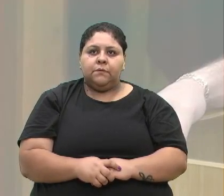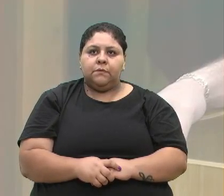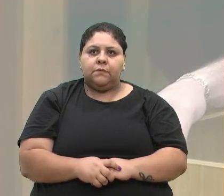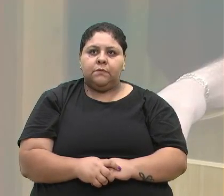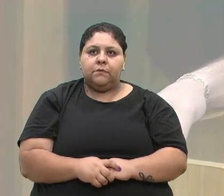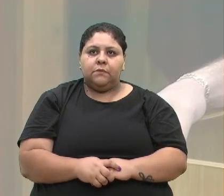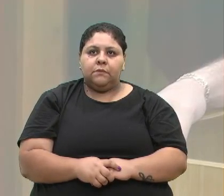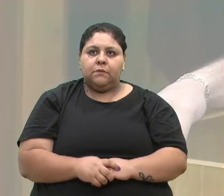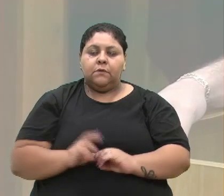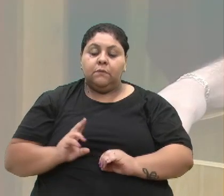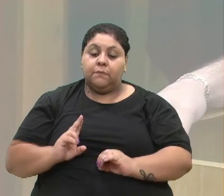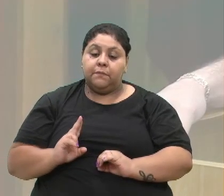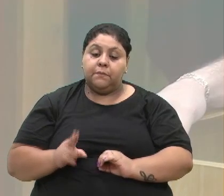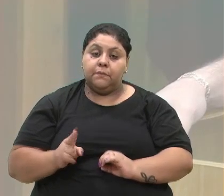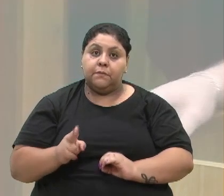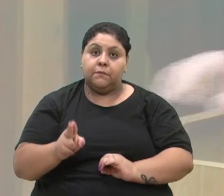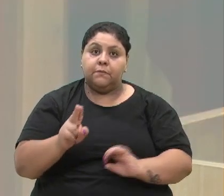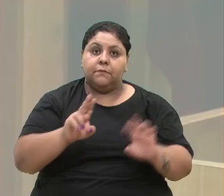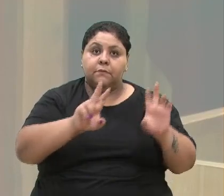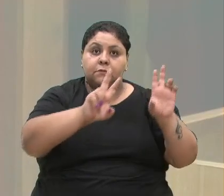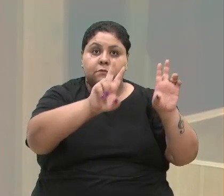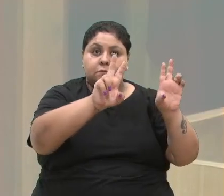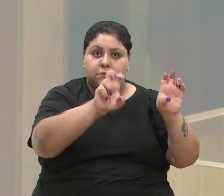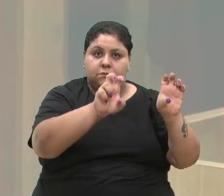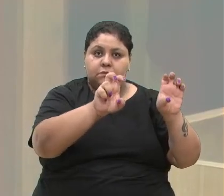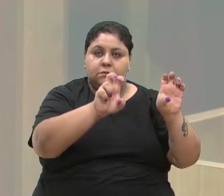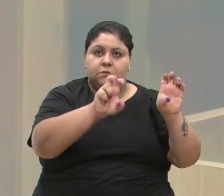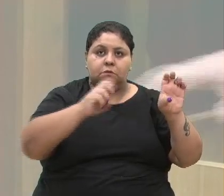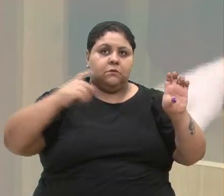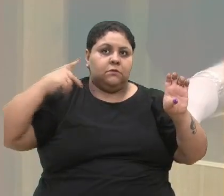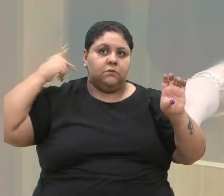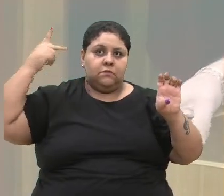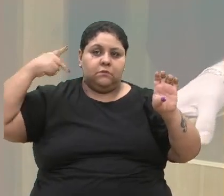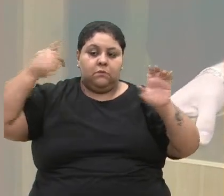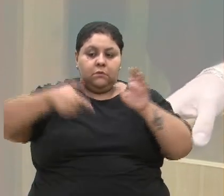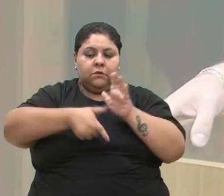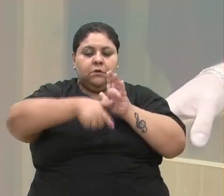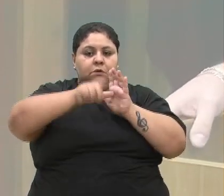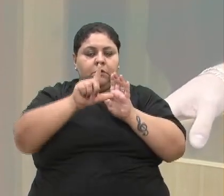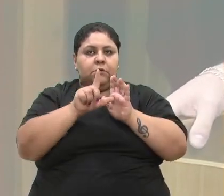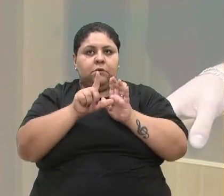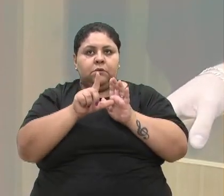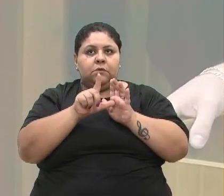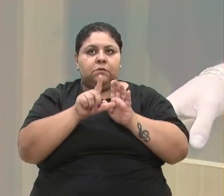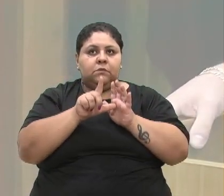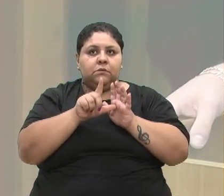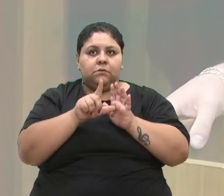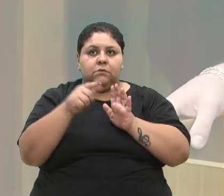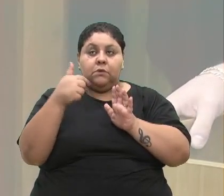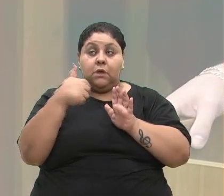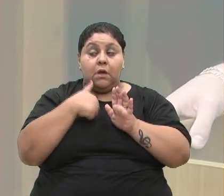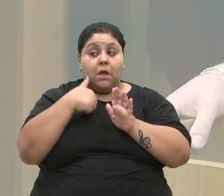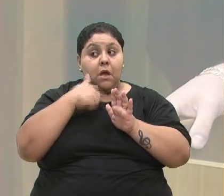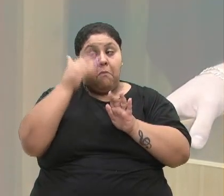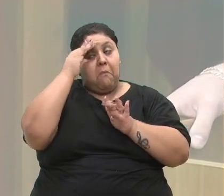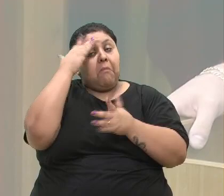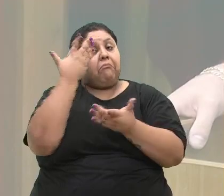dar continuidade ao tema do vereador que me antecedeu. E